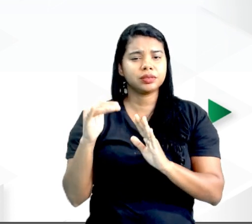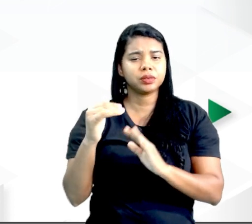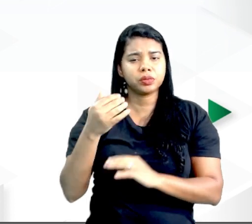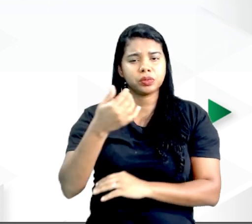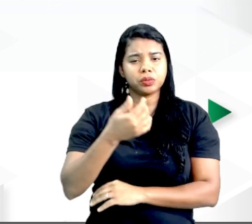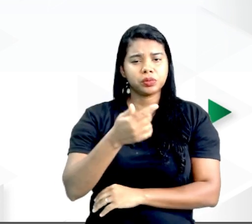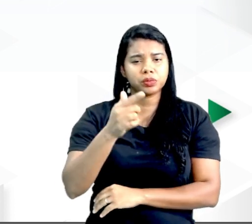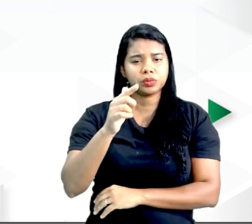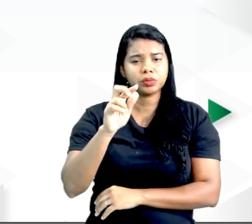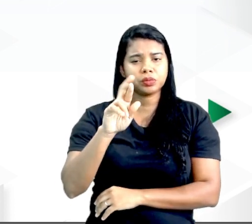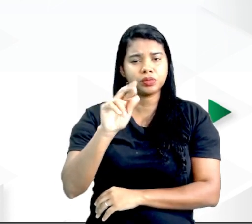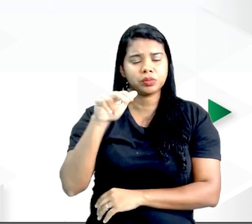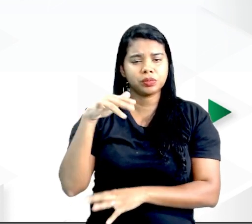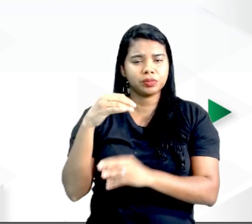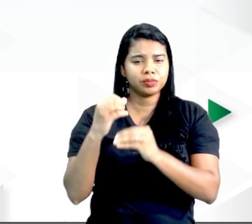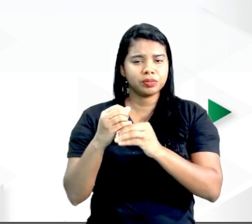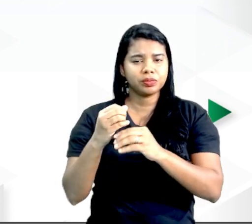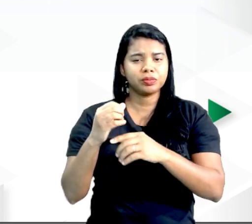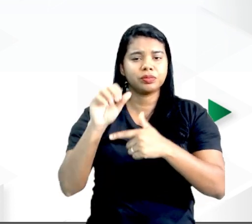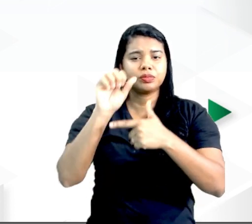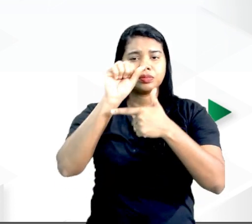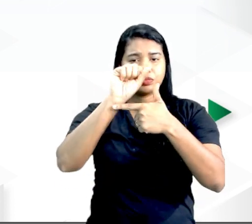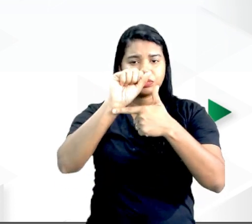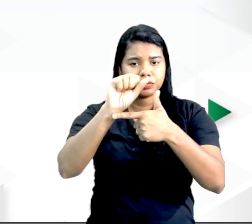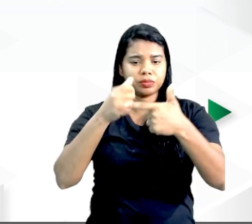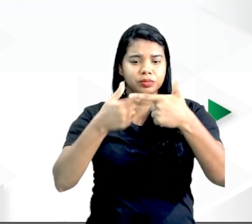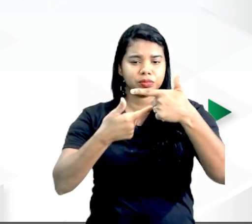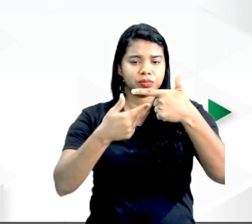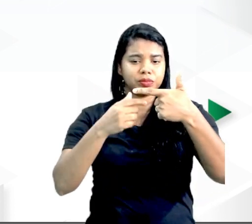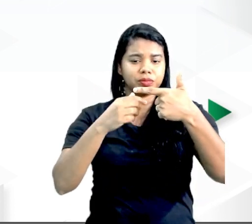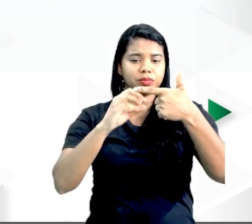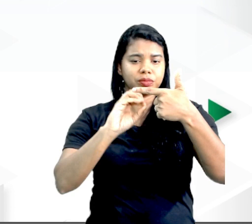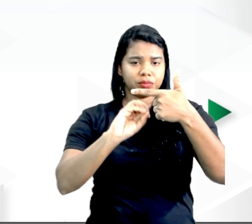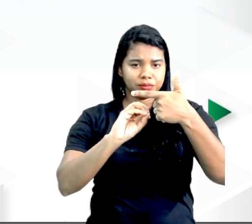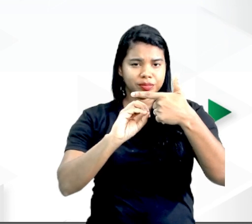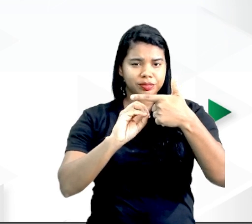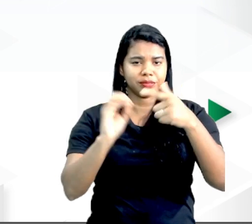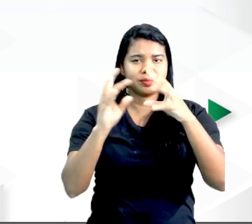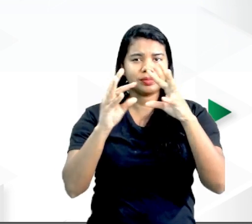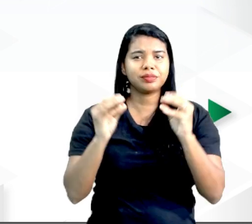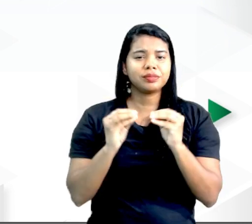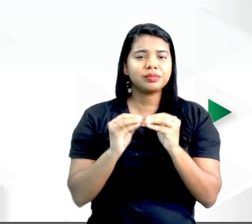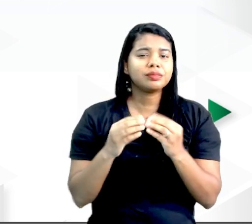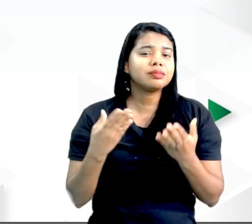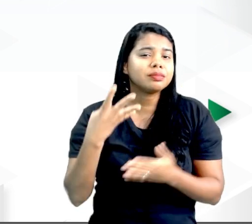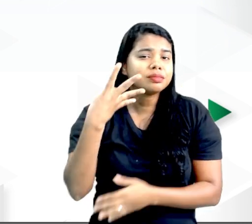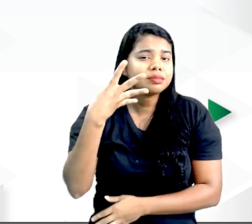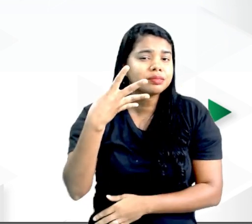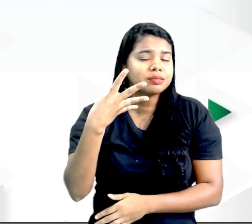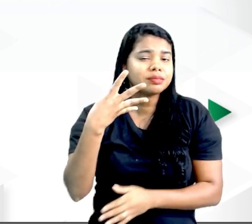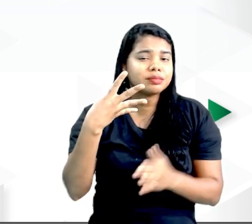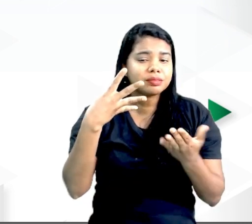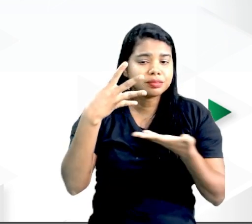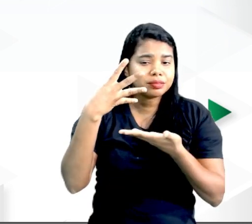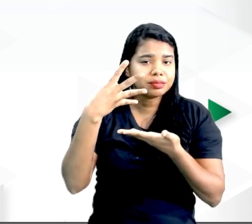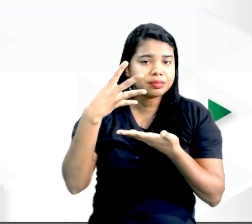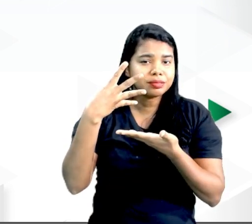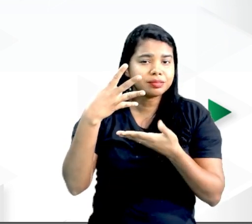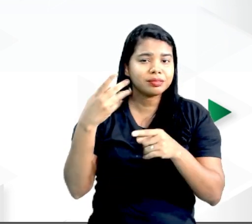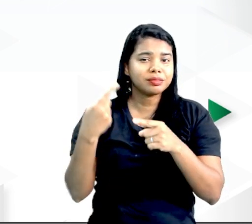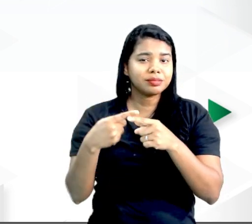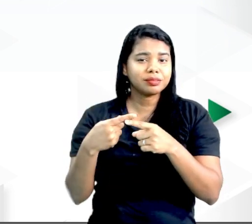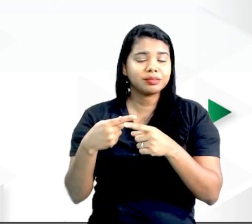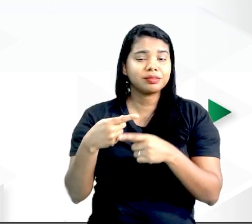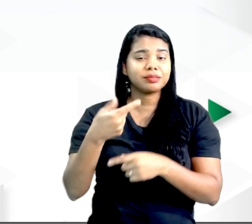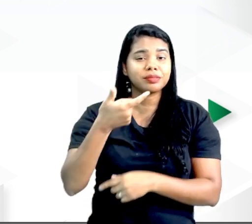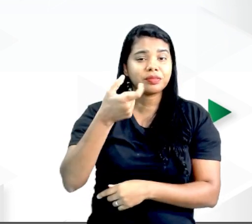gramas. 8 sobre 20. Dá para simplificar. Por quanto? Dá para simplificar por 4. Não dá não? Porque 20 é divisível por